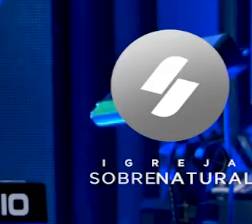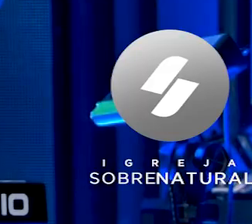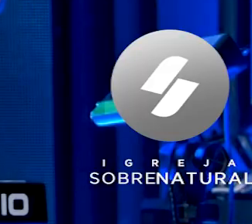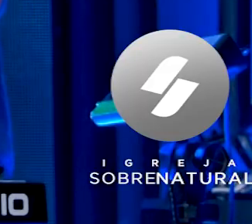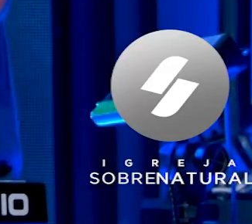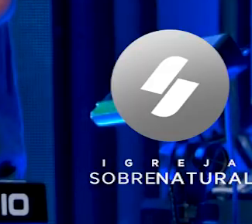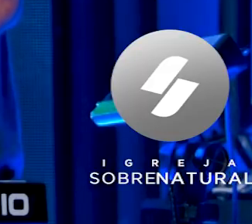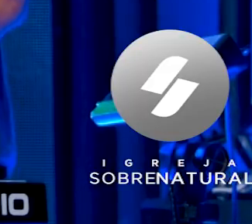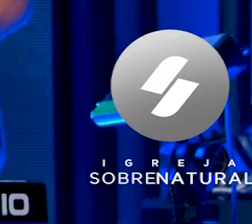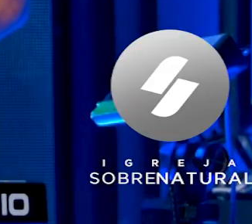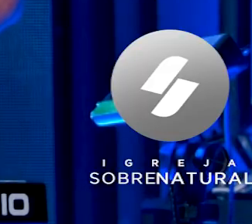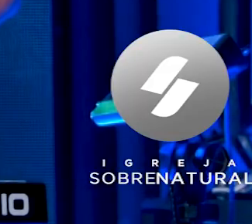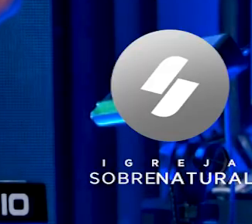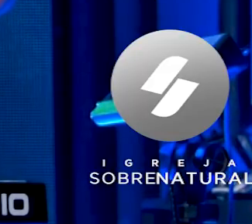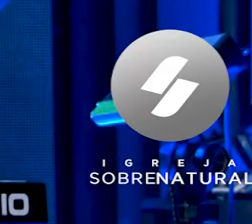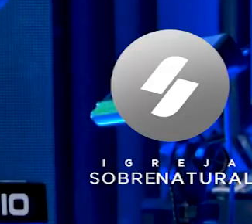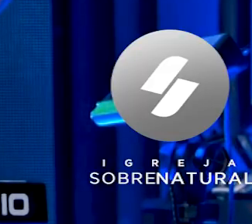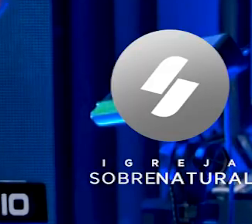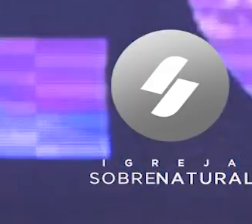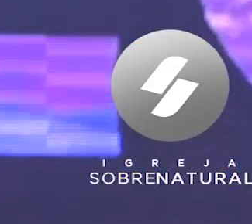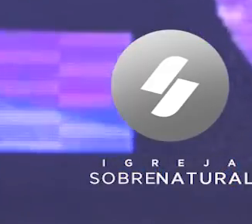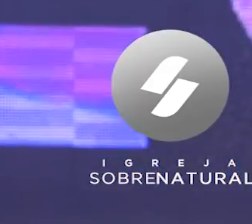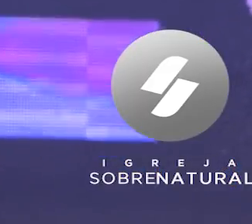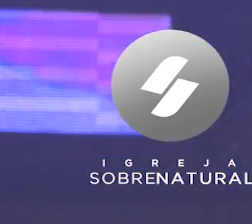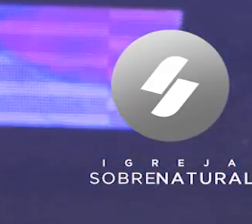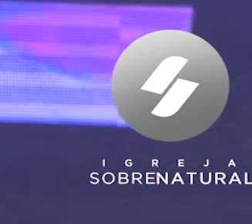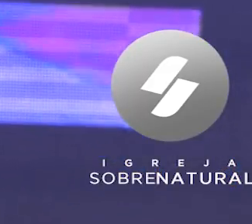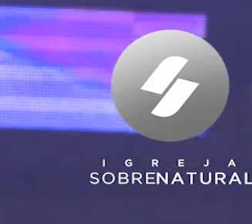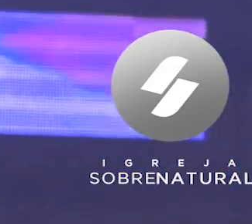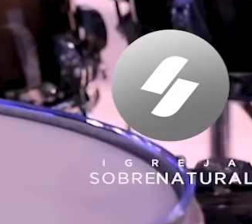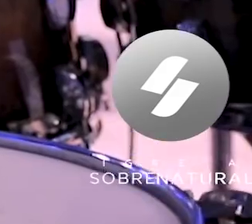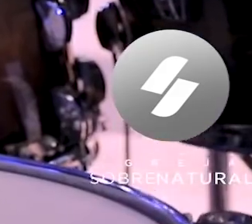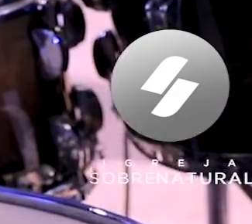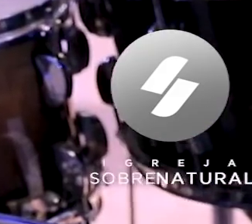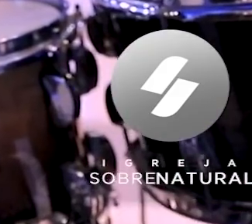real e ele está com você e